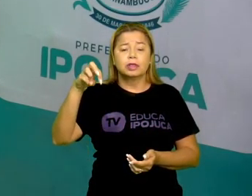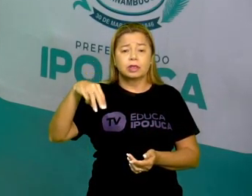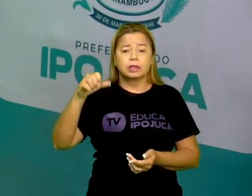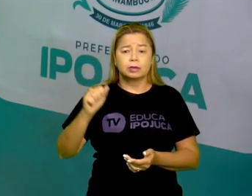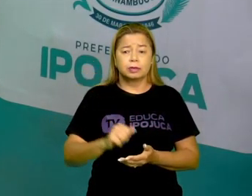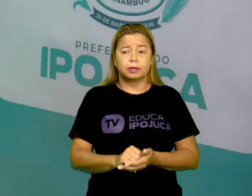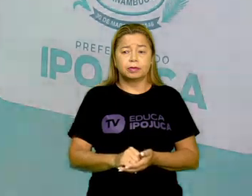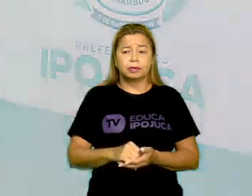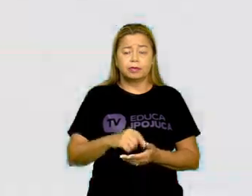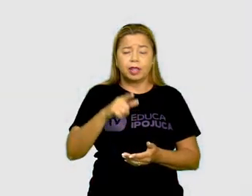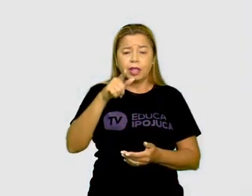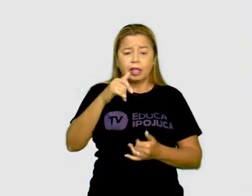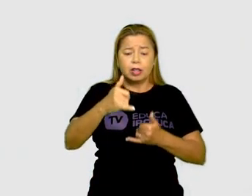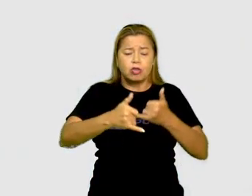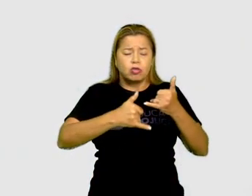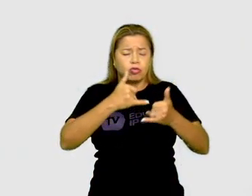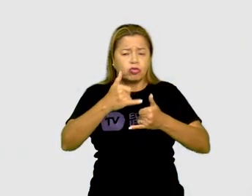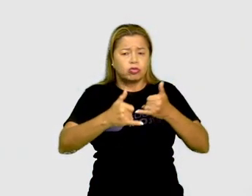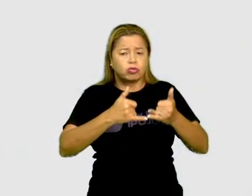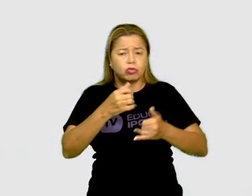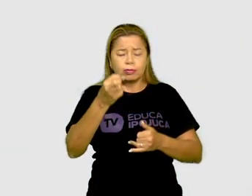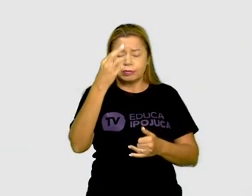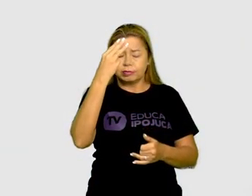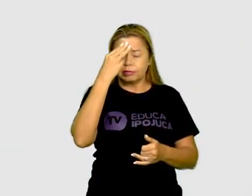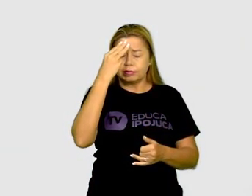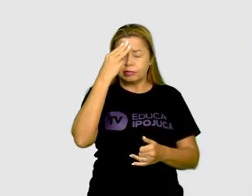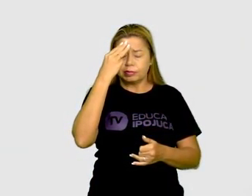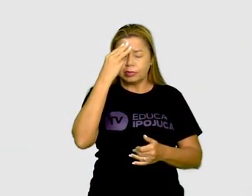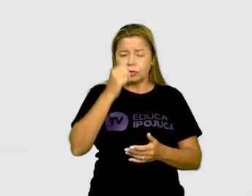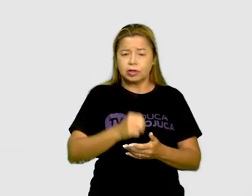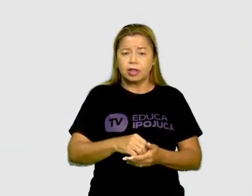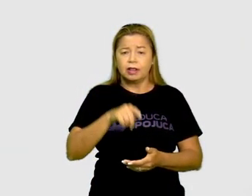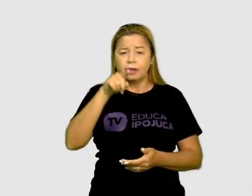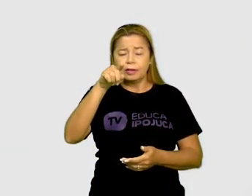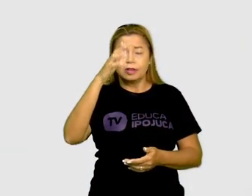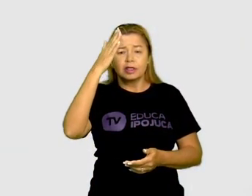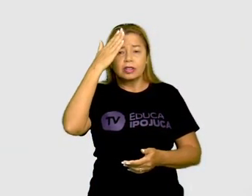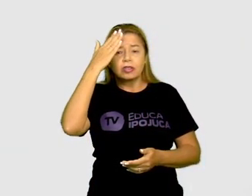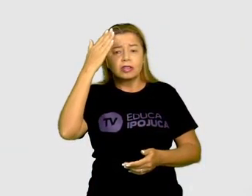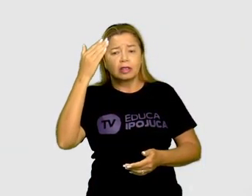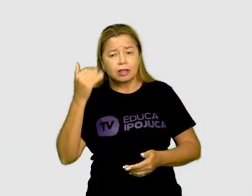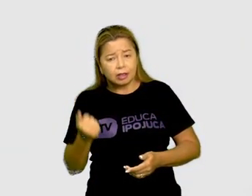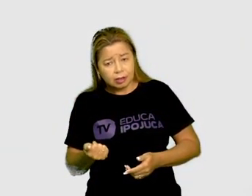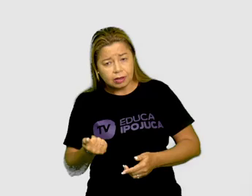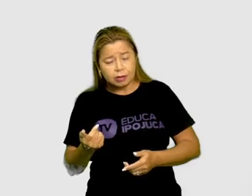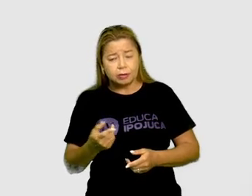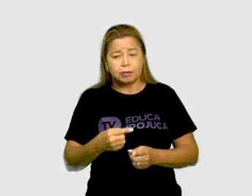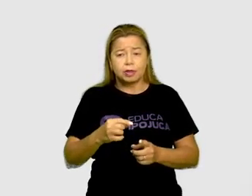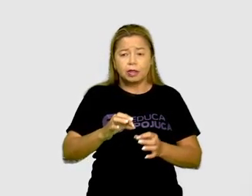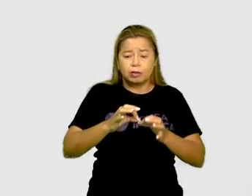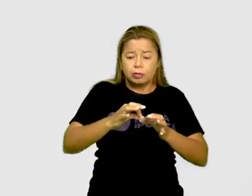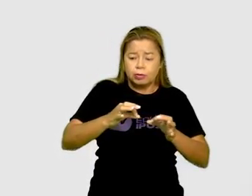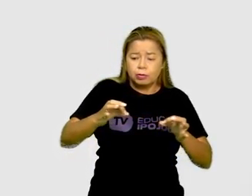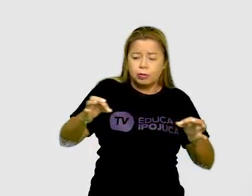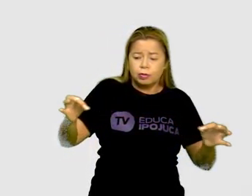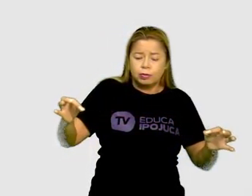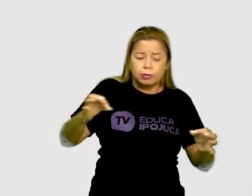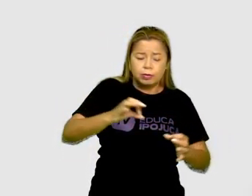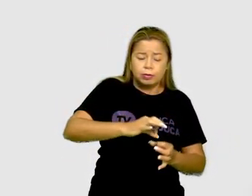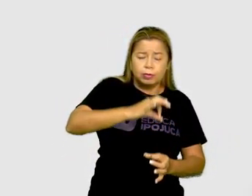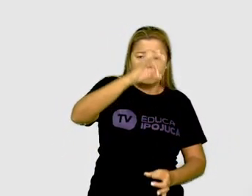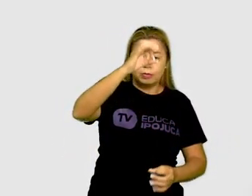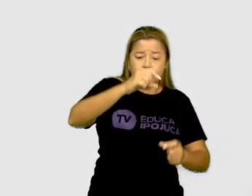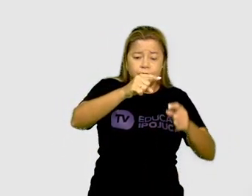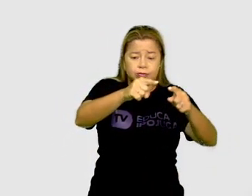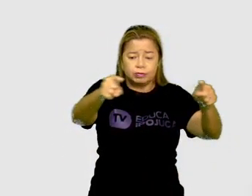Será que você consegue lembrar quais são as unidades? E eu quero que vocês me digam qual a unidade de comprimento, depois a de área,